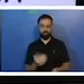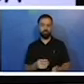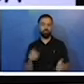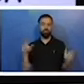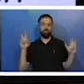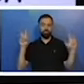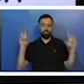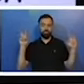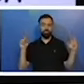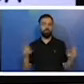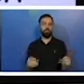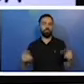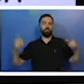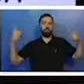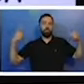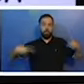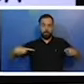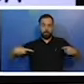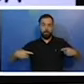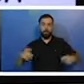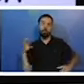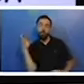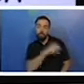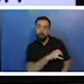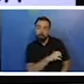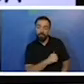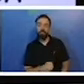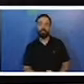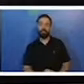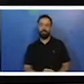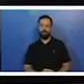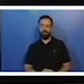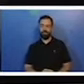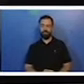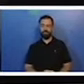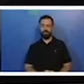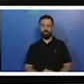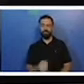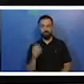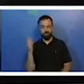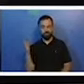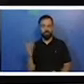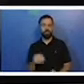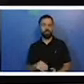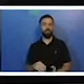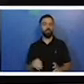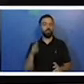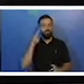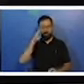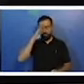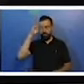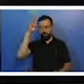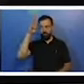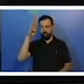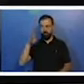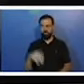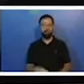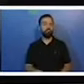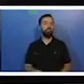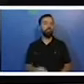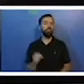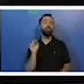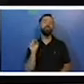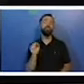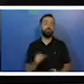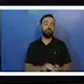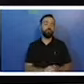alguns desafios de agilidade para vocês então vamos lá com os objetivos né quando sempre quando a gente faz